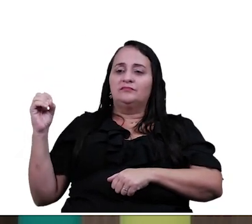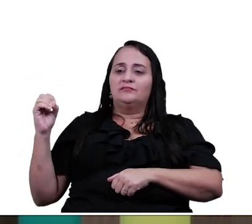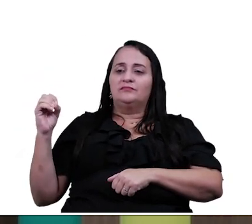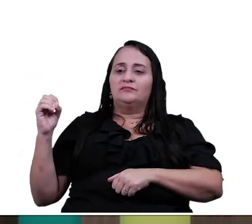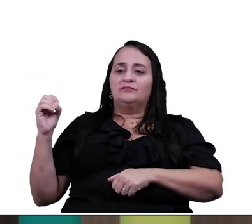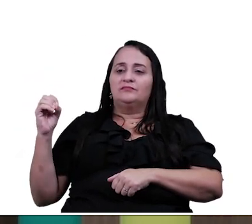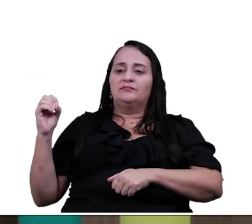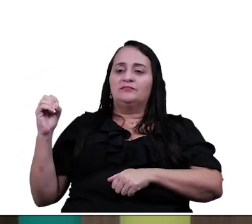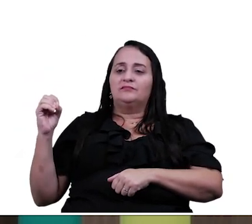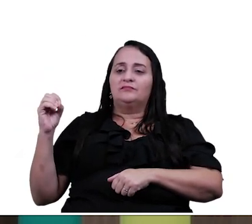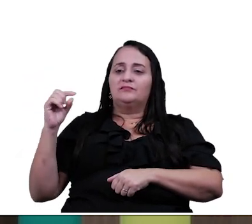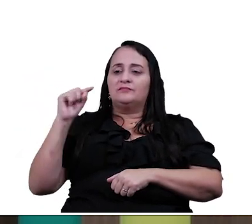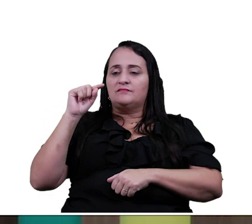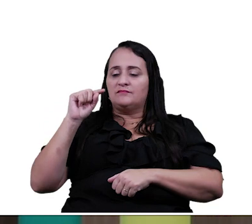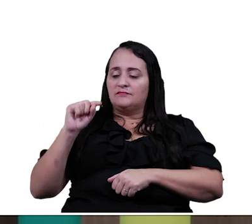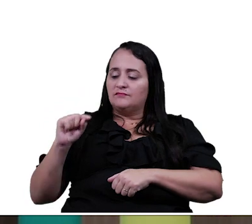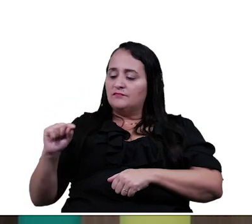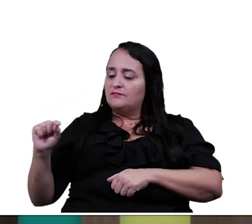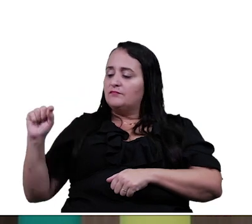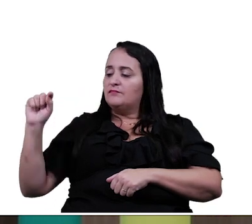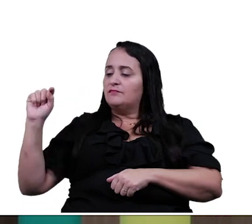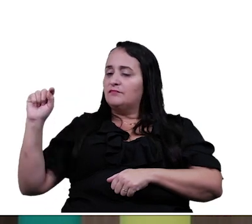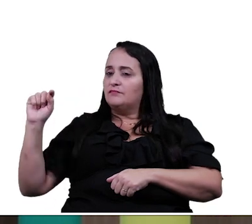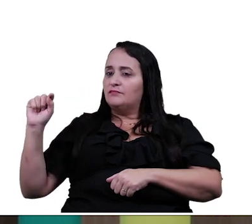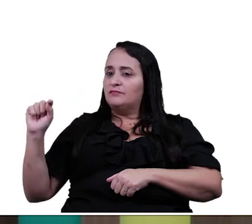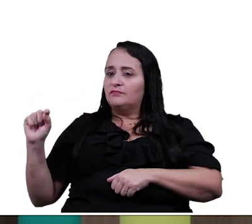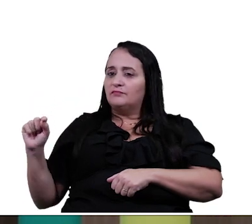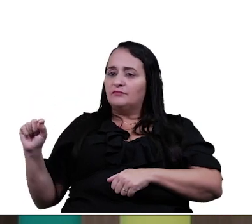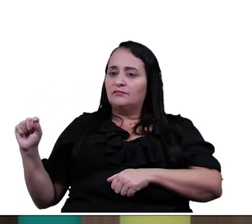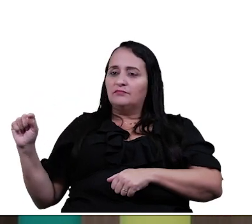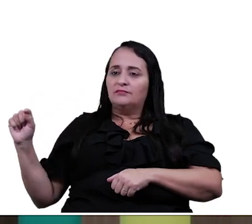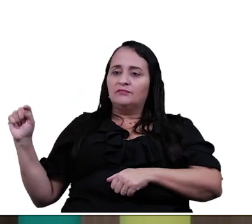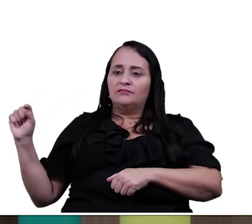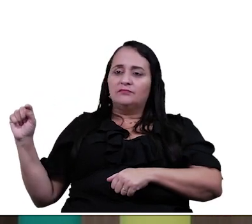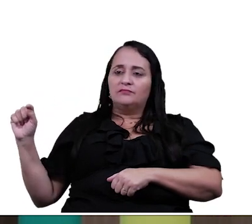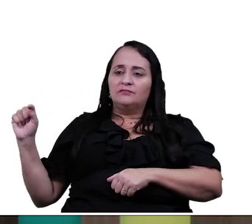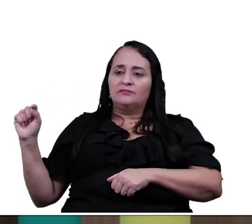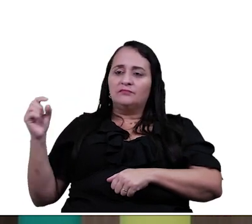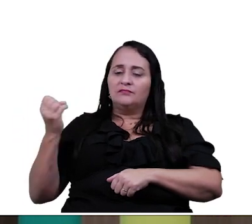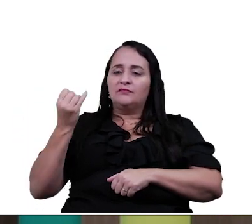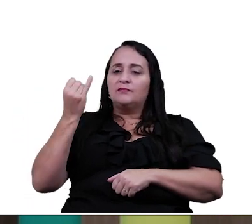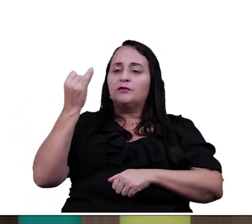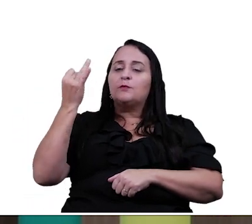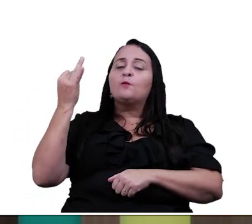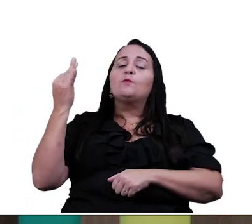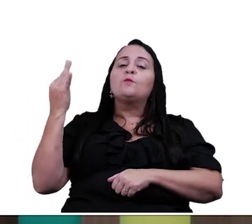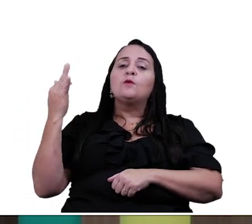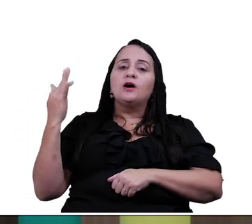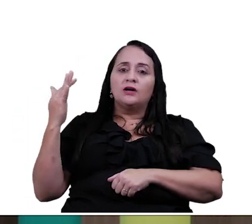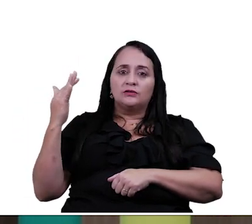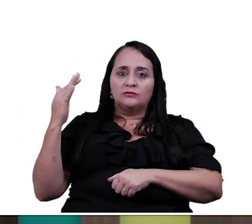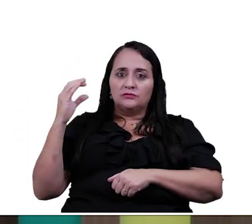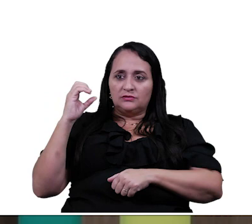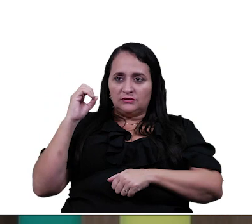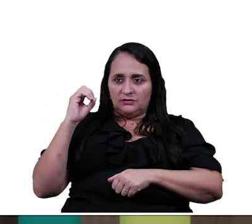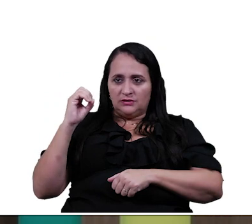aqui, então a vírgula vai passar para cá, porque tem que contar a quantidade de zeros que tem no